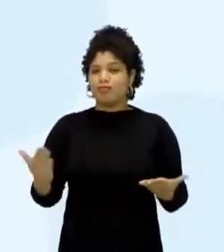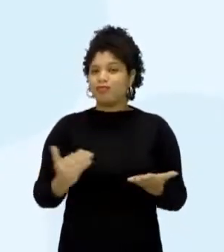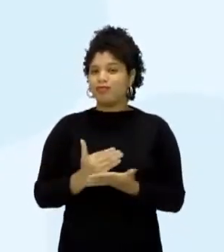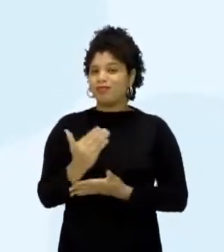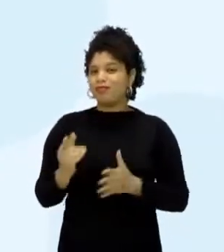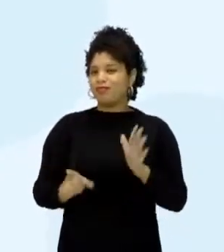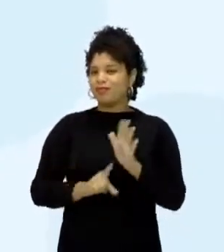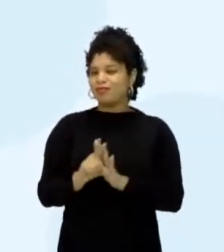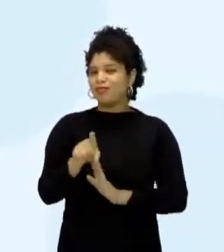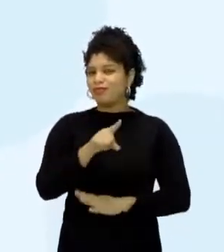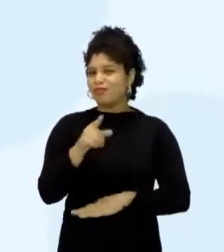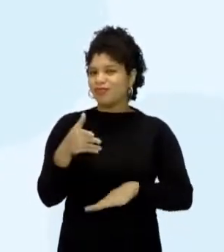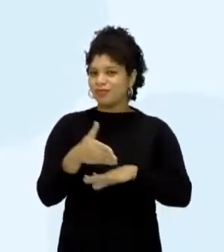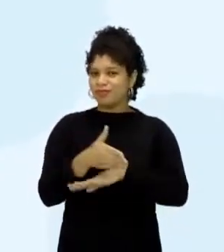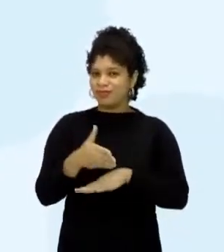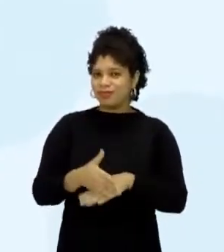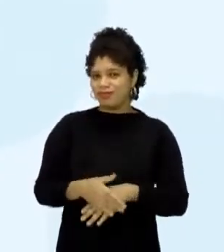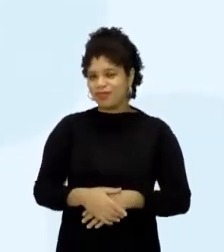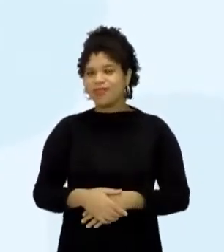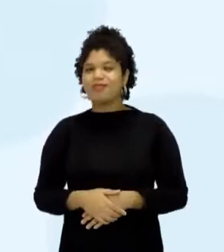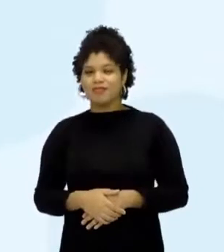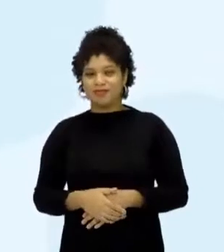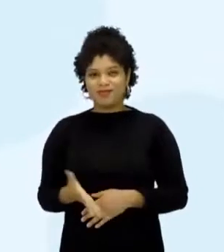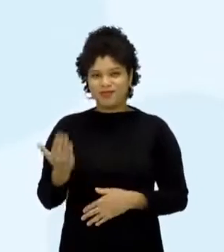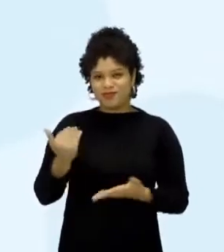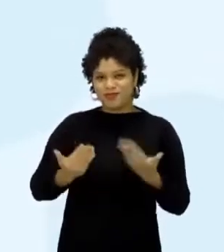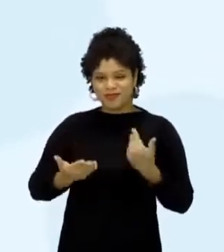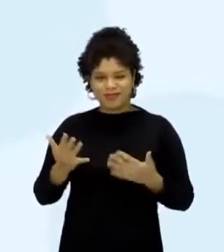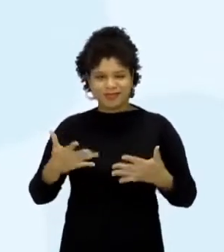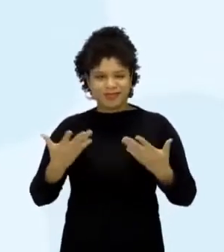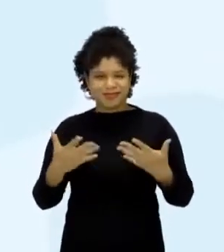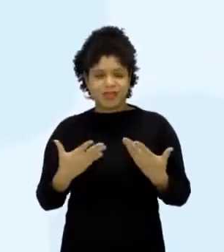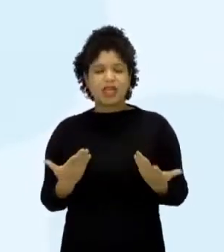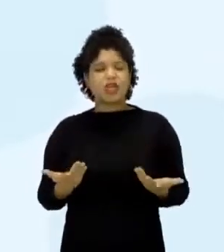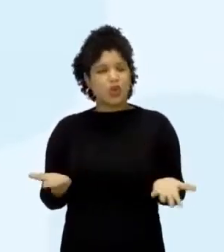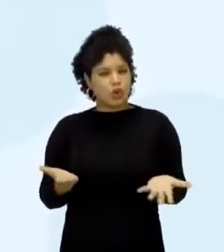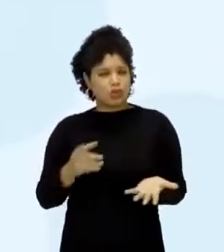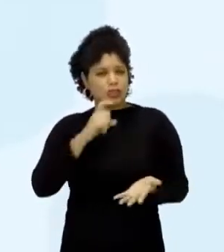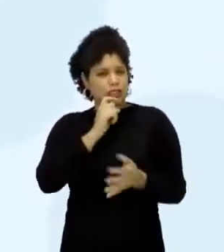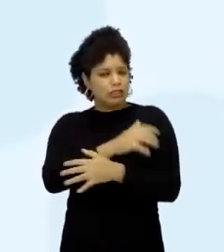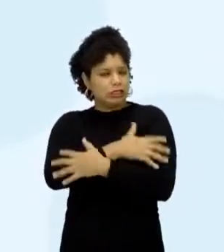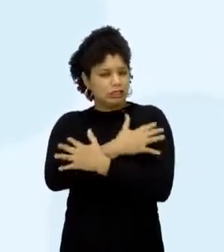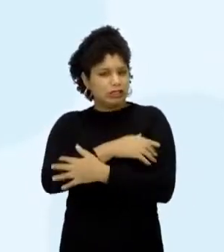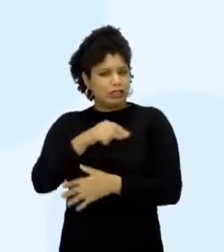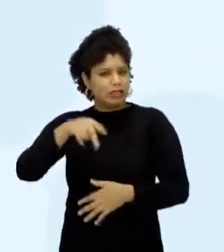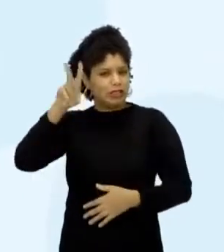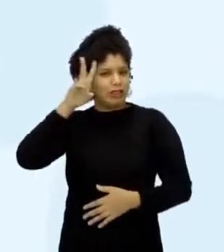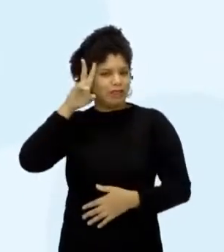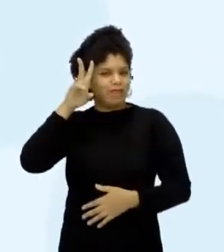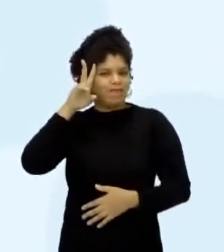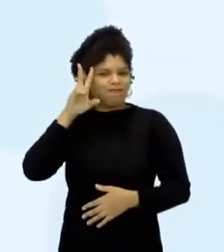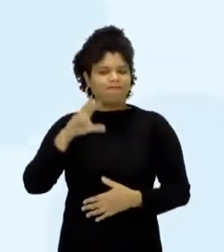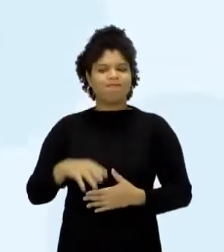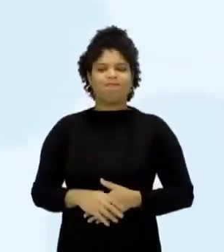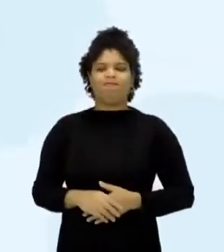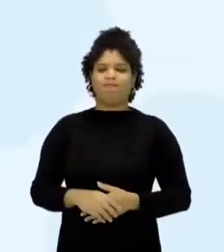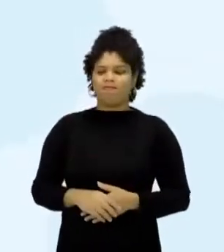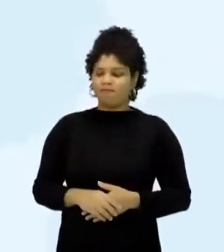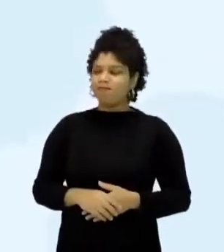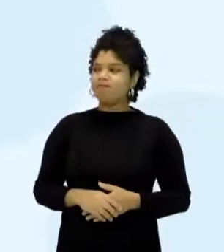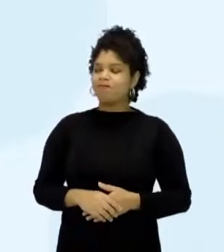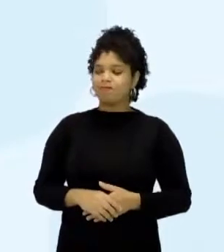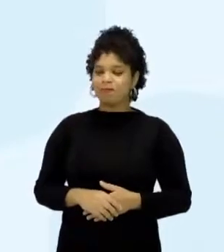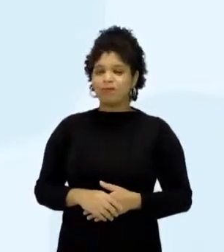O pessoal ainda está chegando, né? Mas vamos esquentar essa noite fria de segunda-feira, né, Giba? Quer ver? Começou,